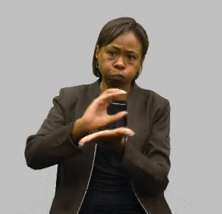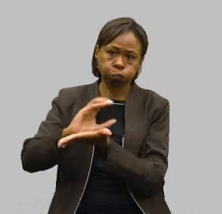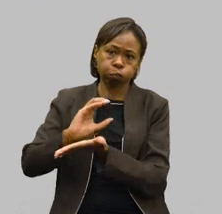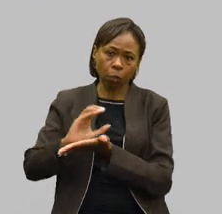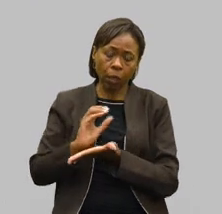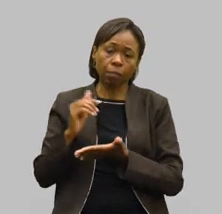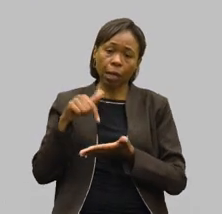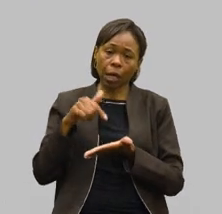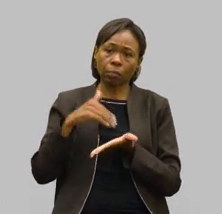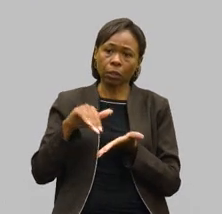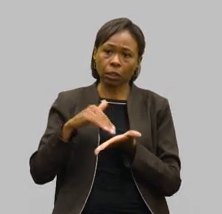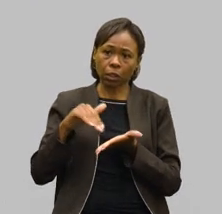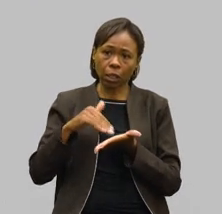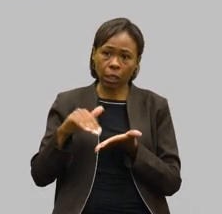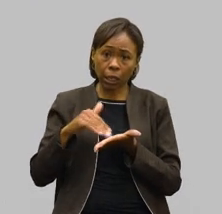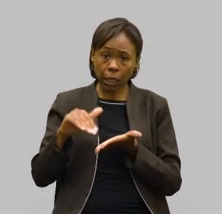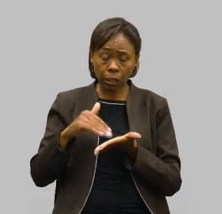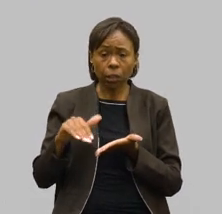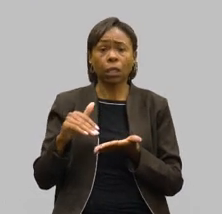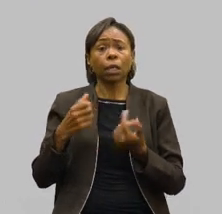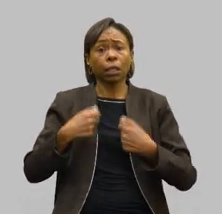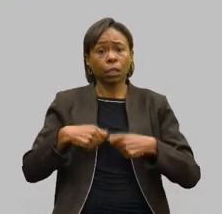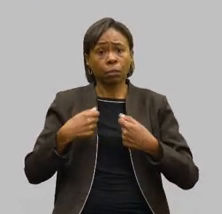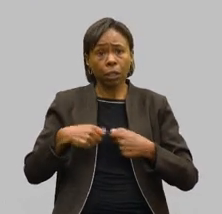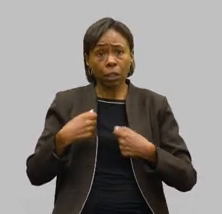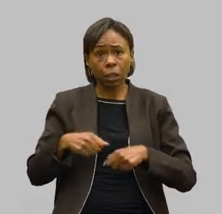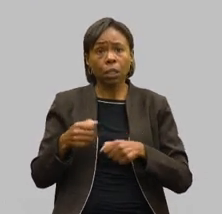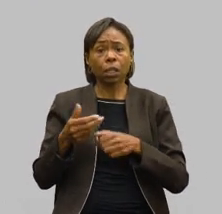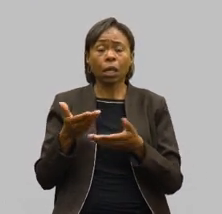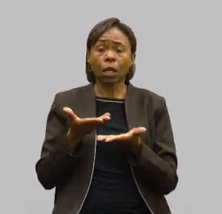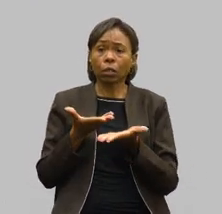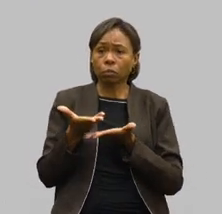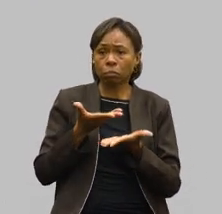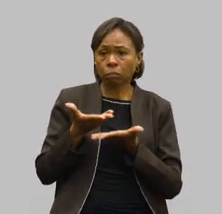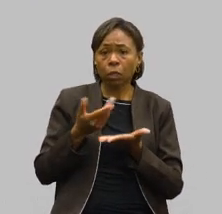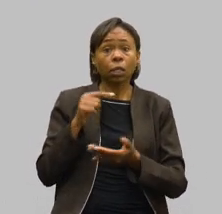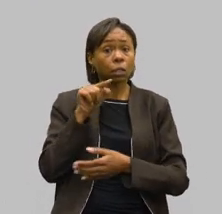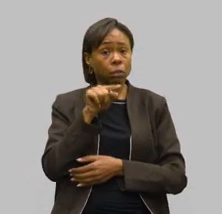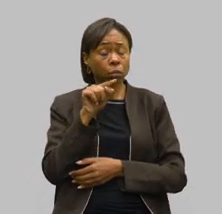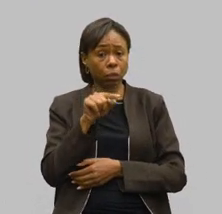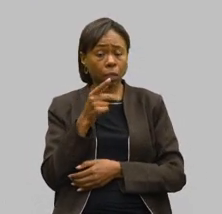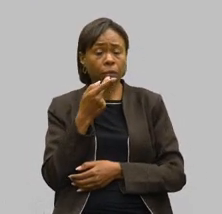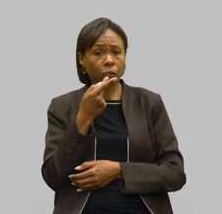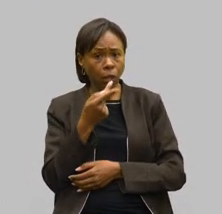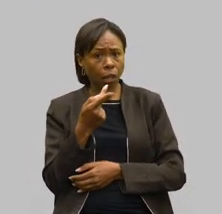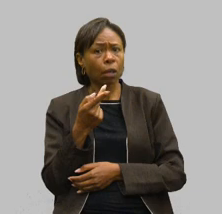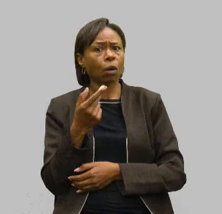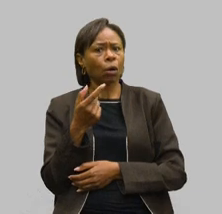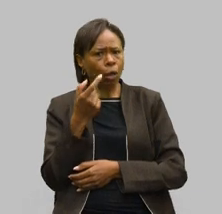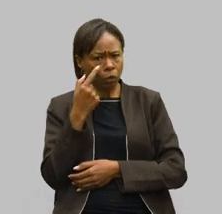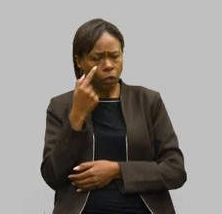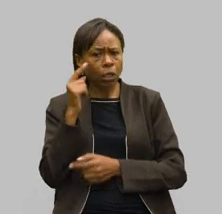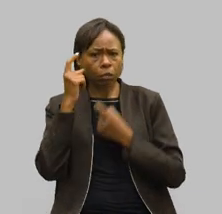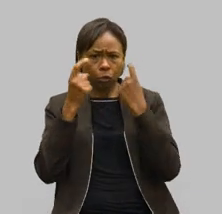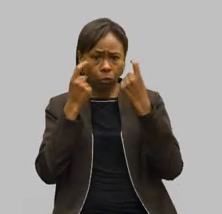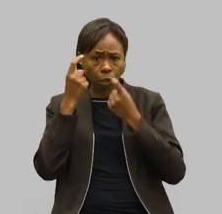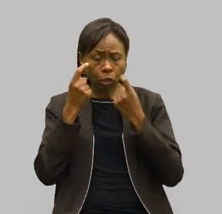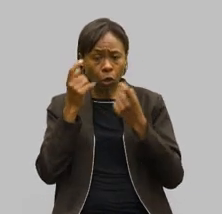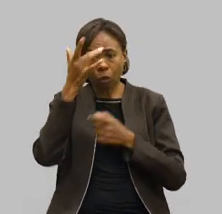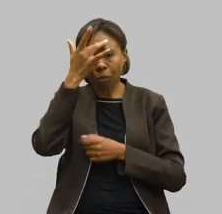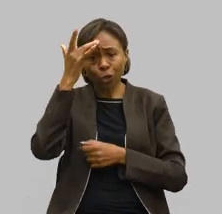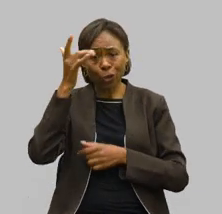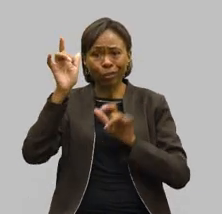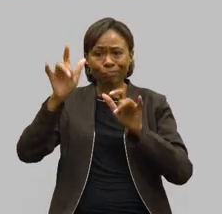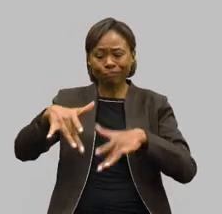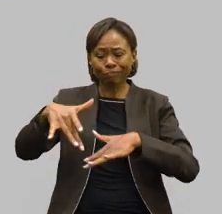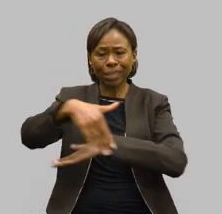cedes é uma secretaria que precisa de diálogo e Você demonstrou que a a preocupação em relação aos moradores de rua nós não